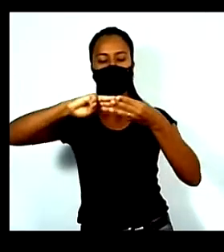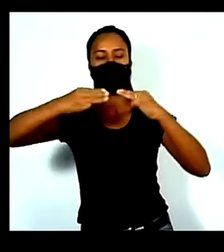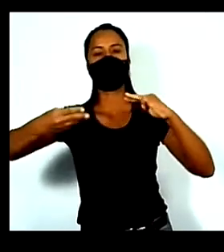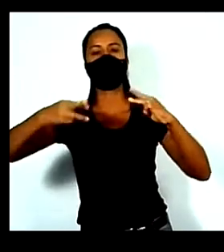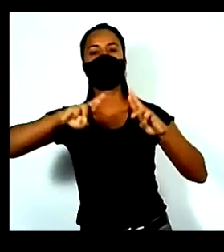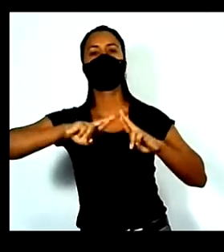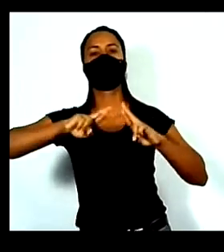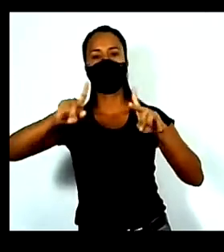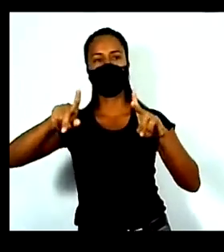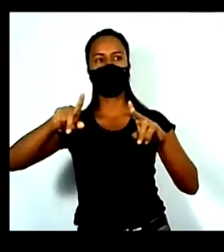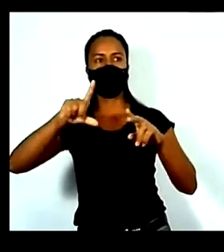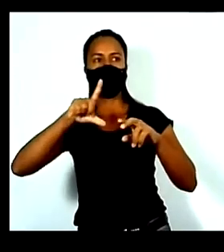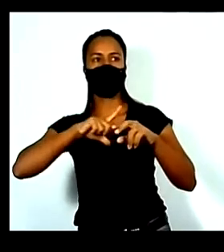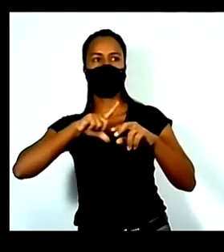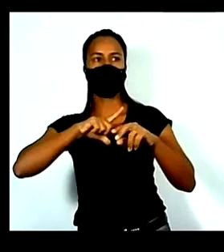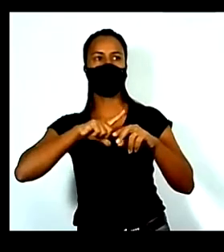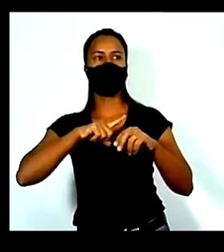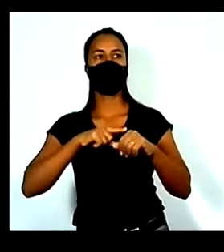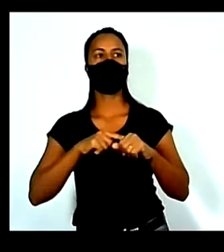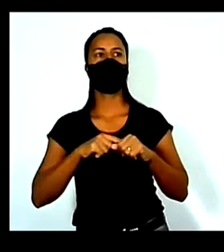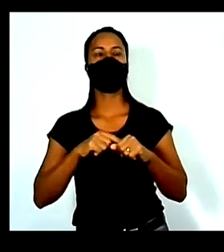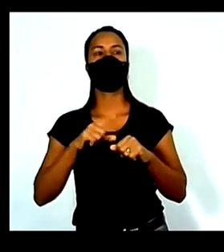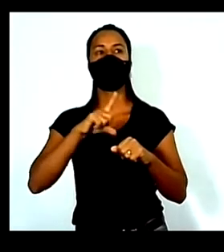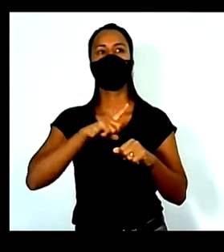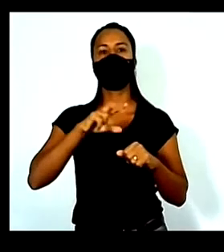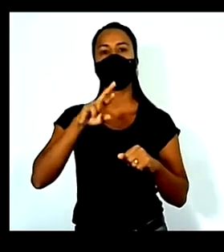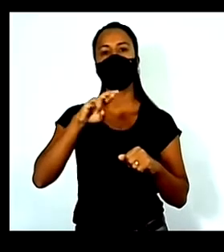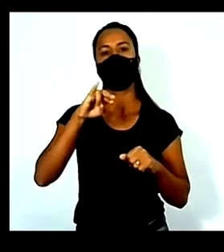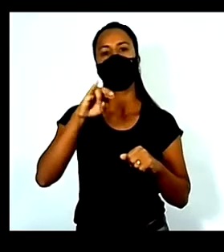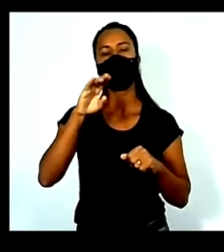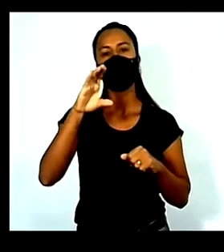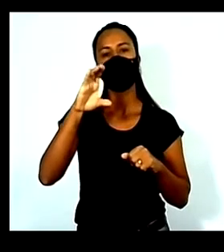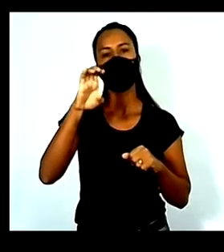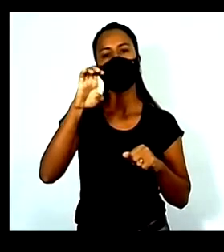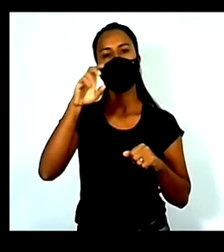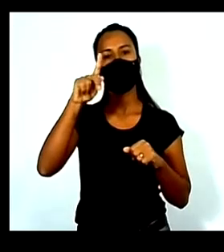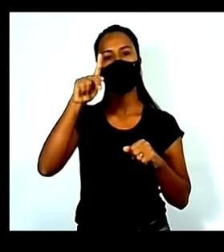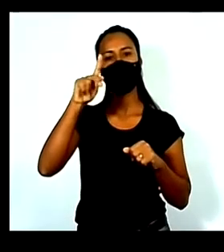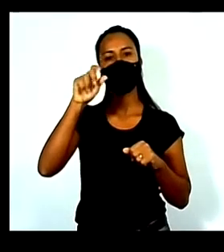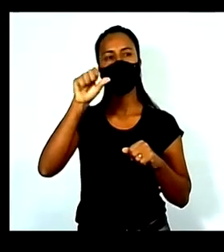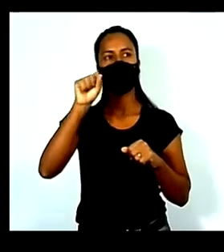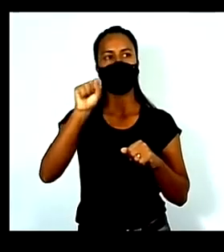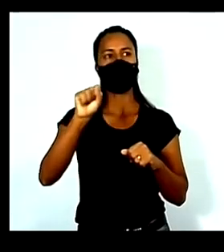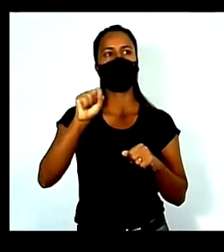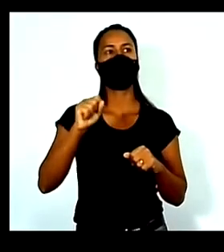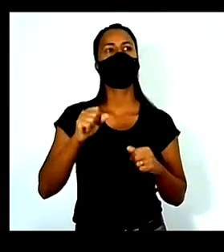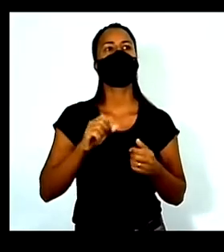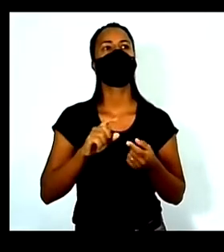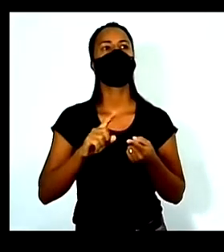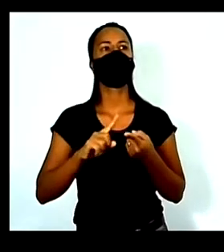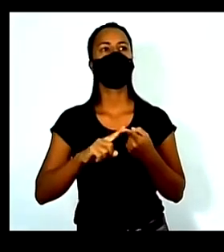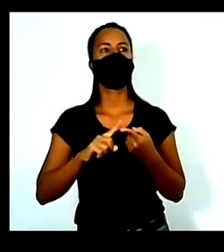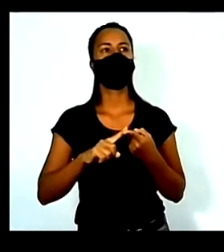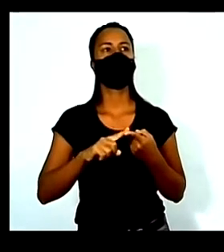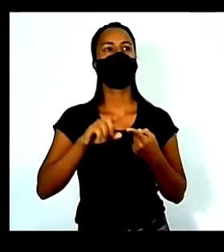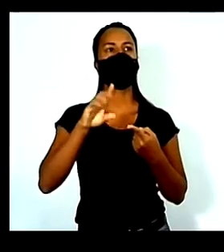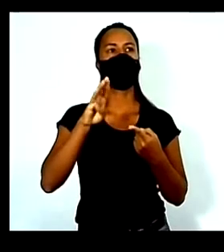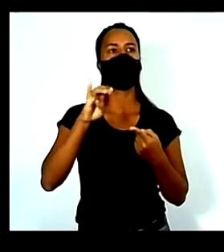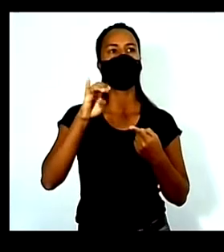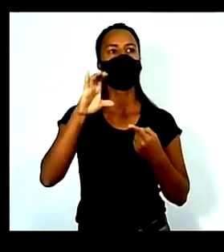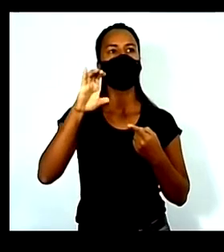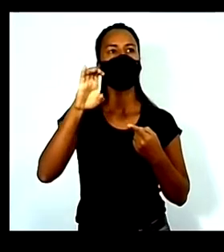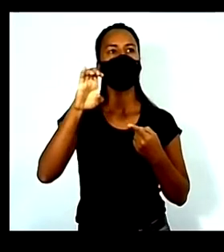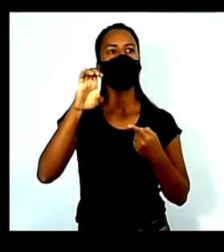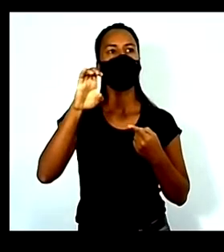os músculos tríceps branquial e o bíceps branquial, que é o dos braços, tá certo? E nós temos